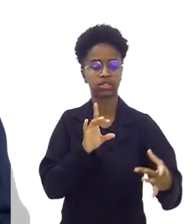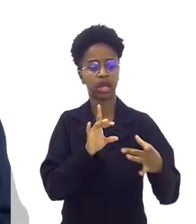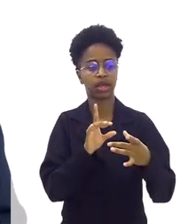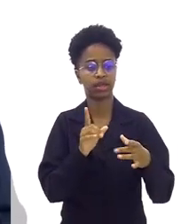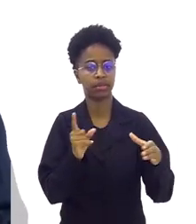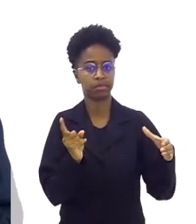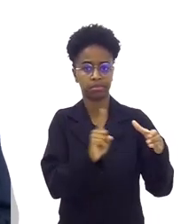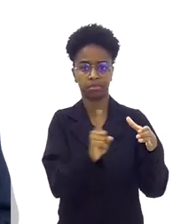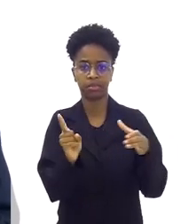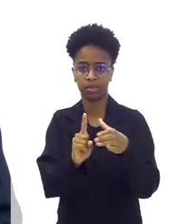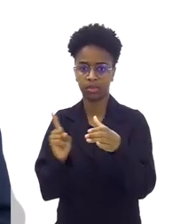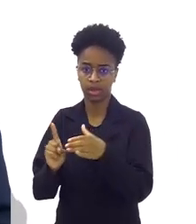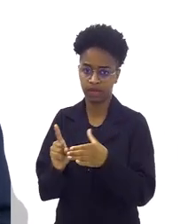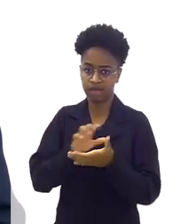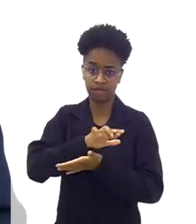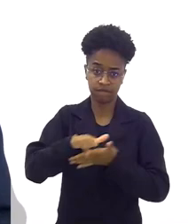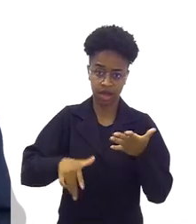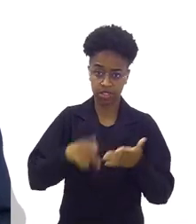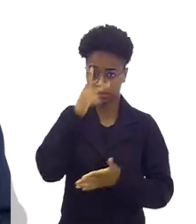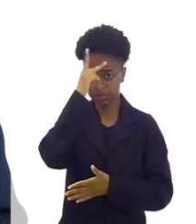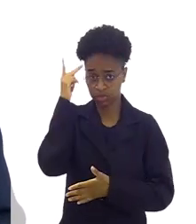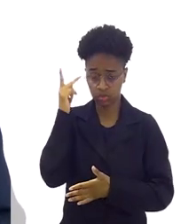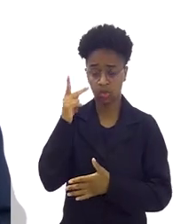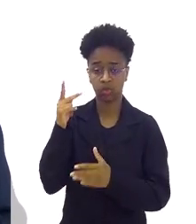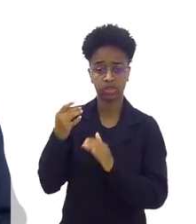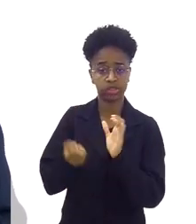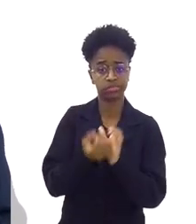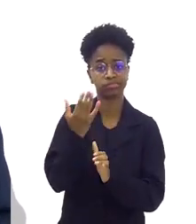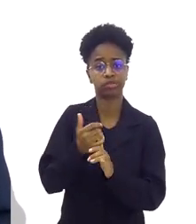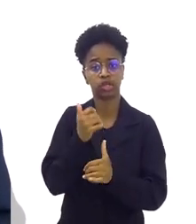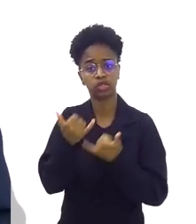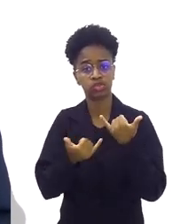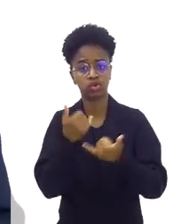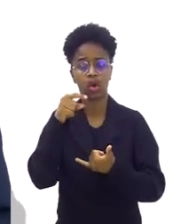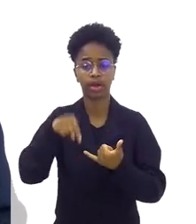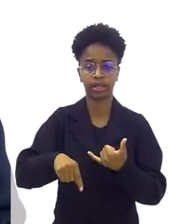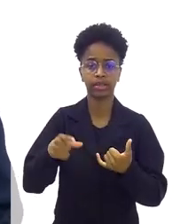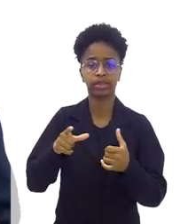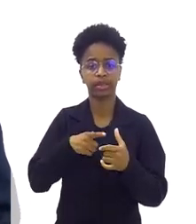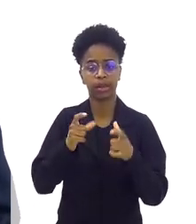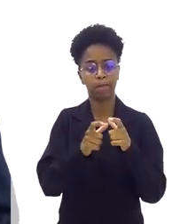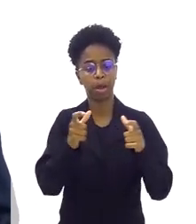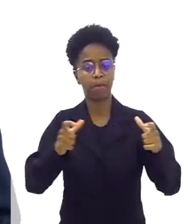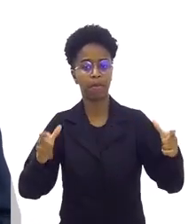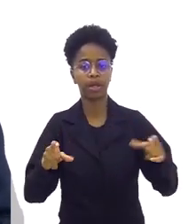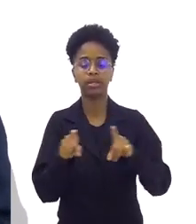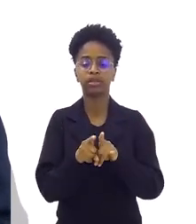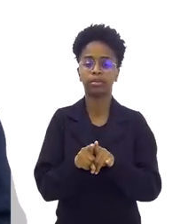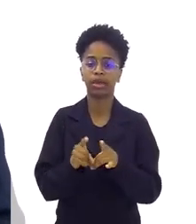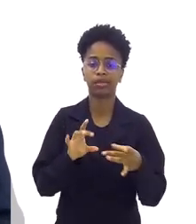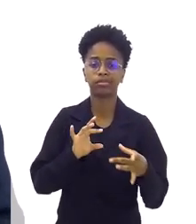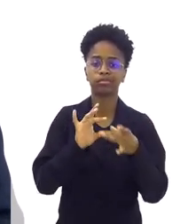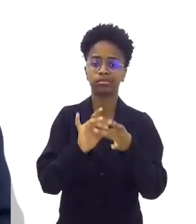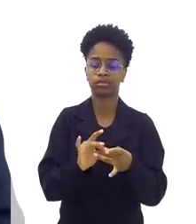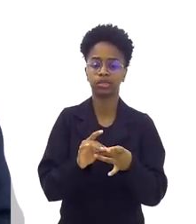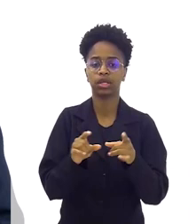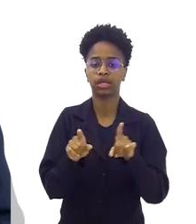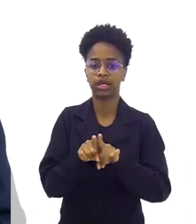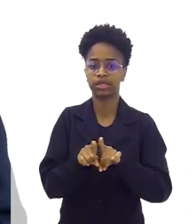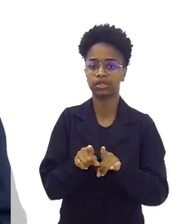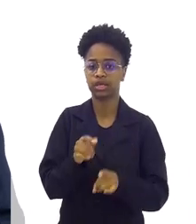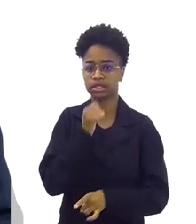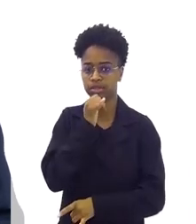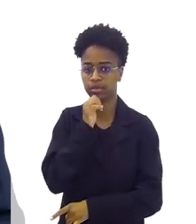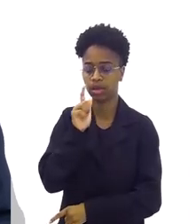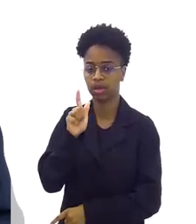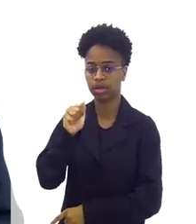os principais não, mas diversos desenvolvedores dos jogos do Rio de Janeiro, que estão se expandindo, tem parcerias com a Game